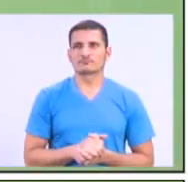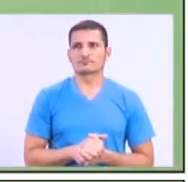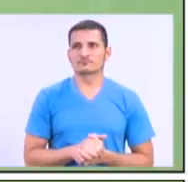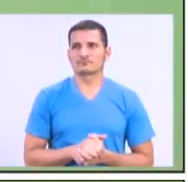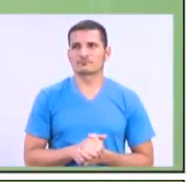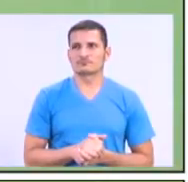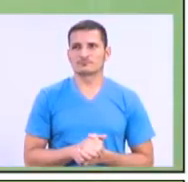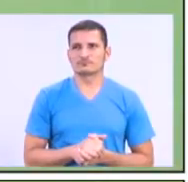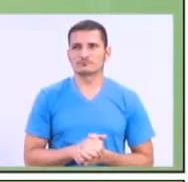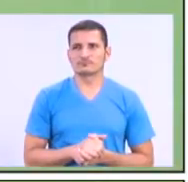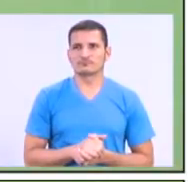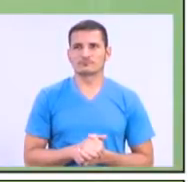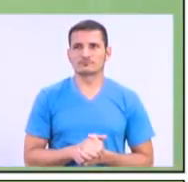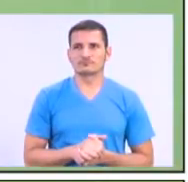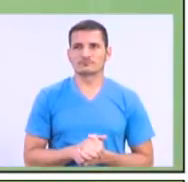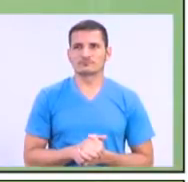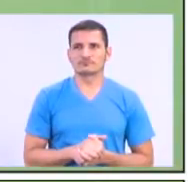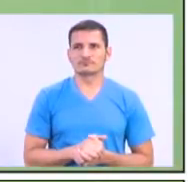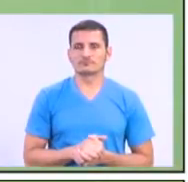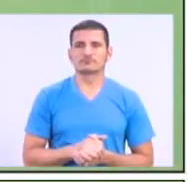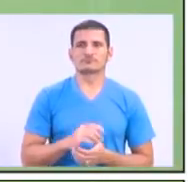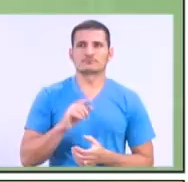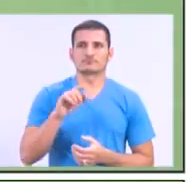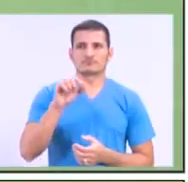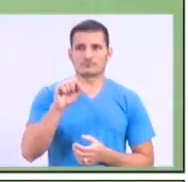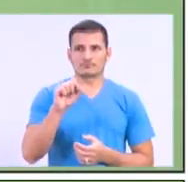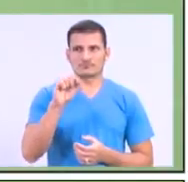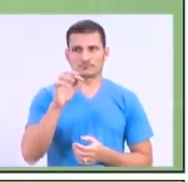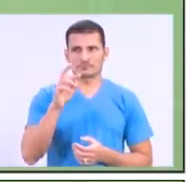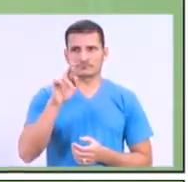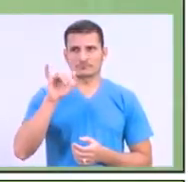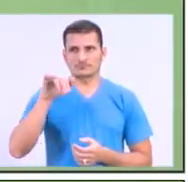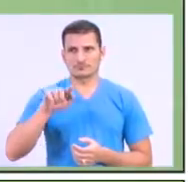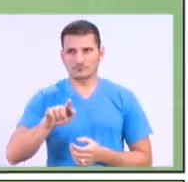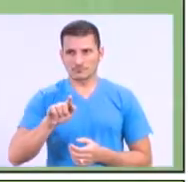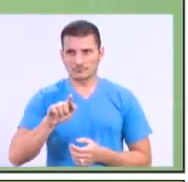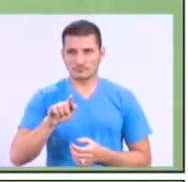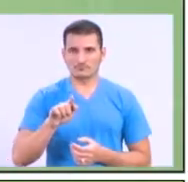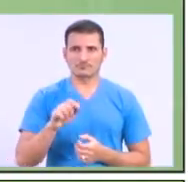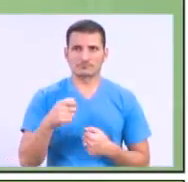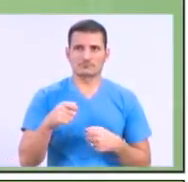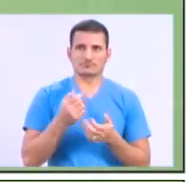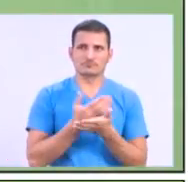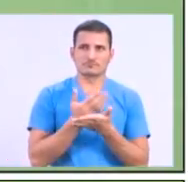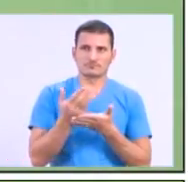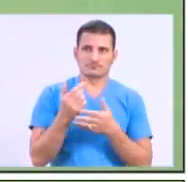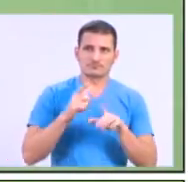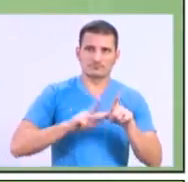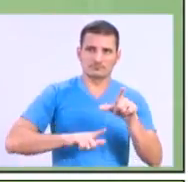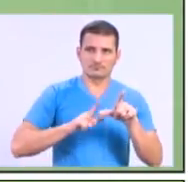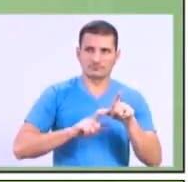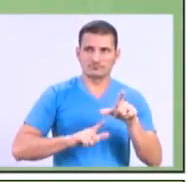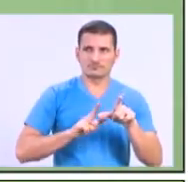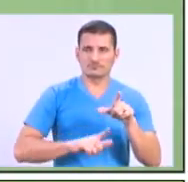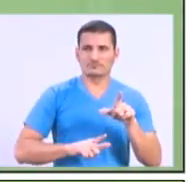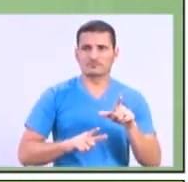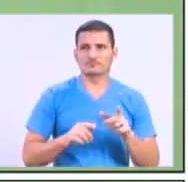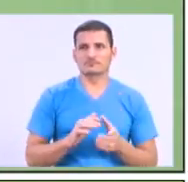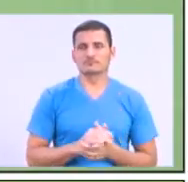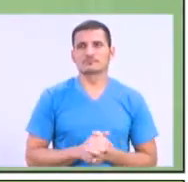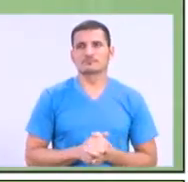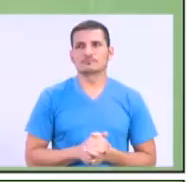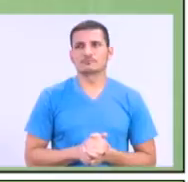certo? Seguido de uma string, né? Deve ser inicializada por uma letra